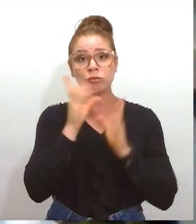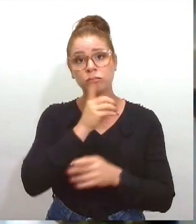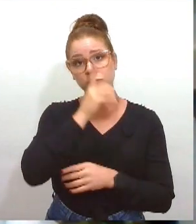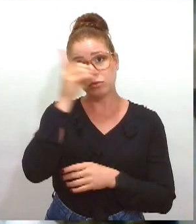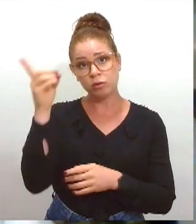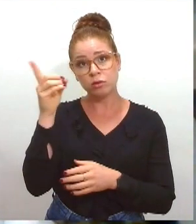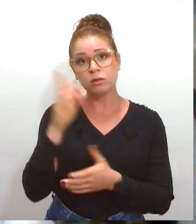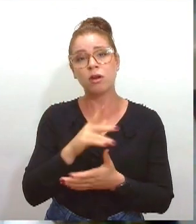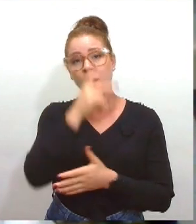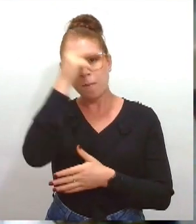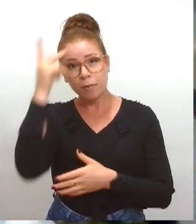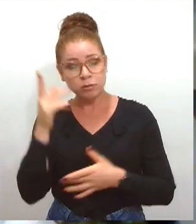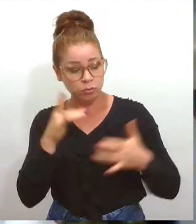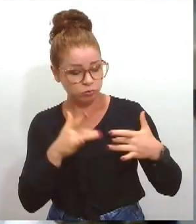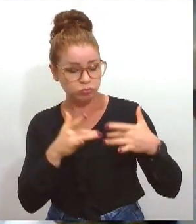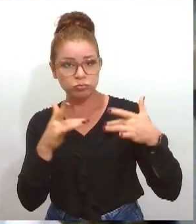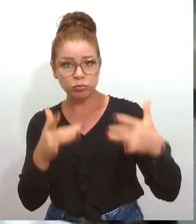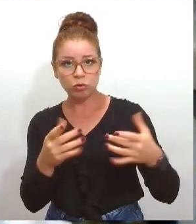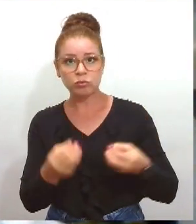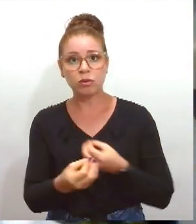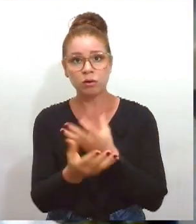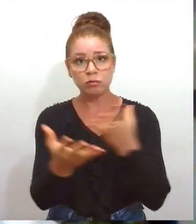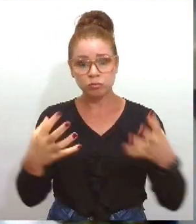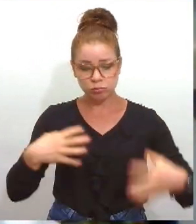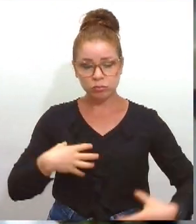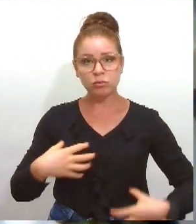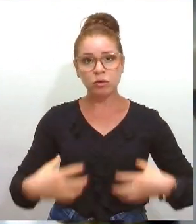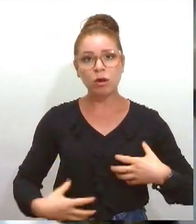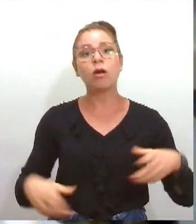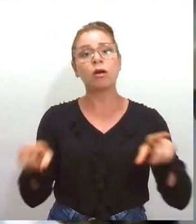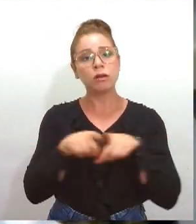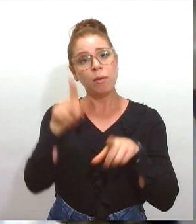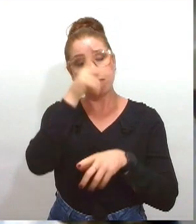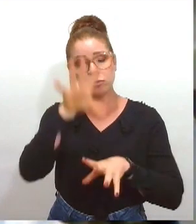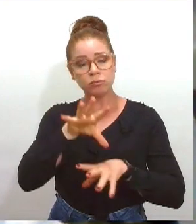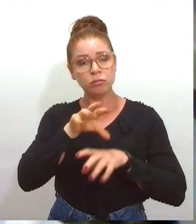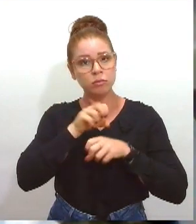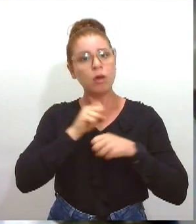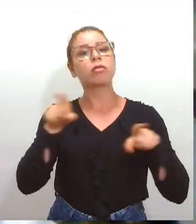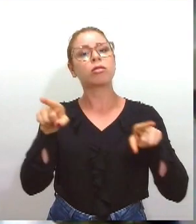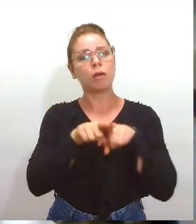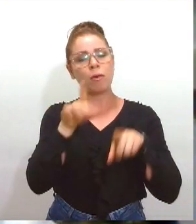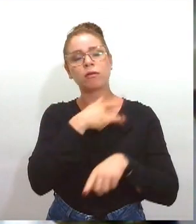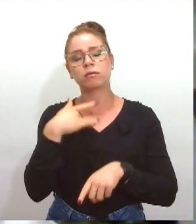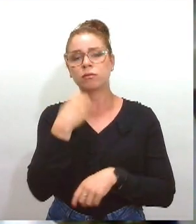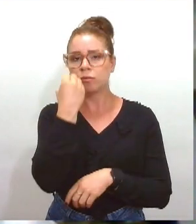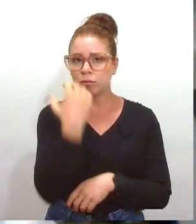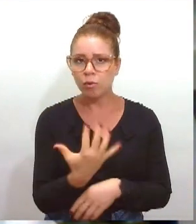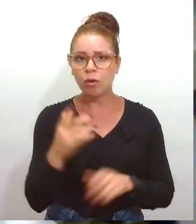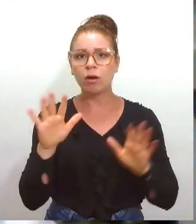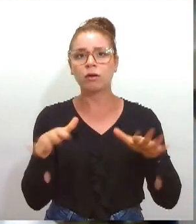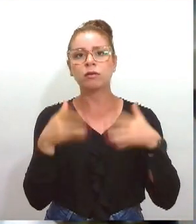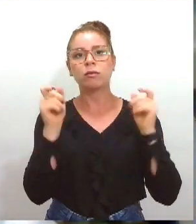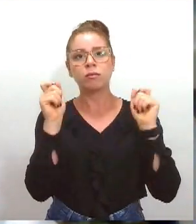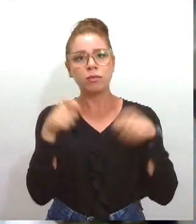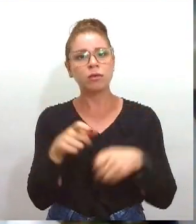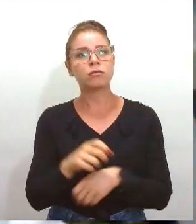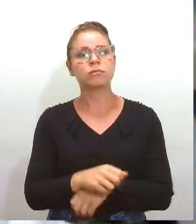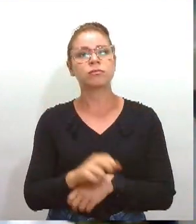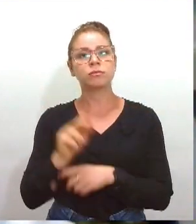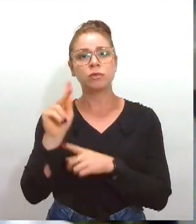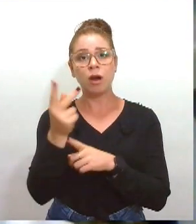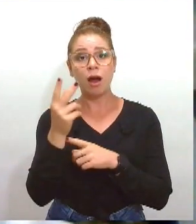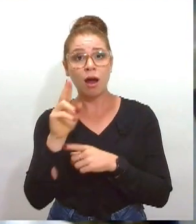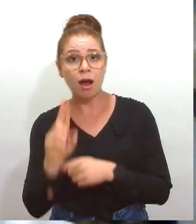já teve alta, o receptor está bem também. Então é isso que nós precisamos, né? O Hospital Universitário é um hospital